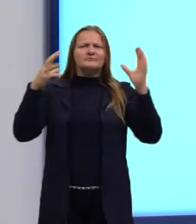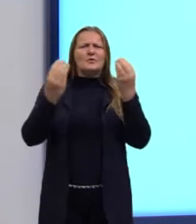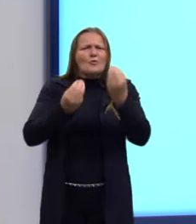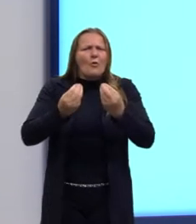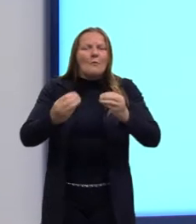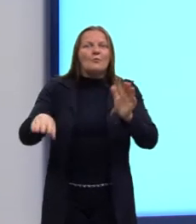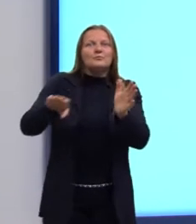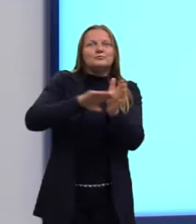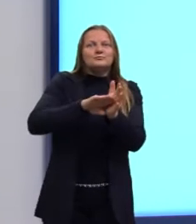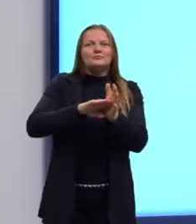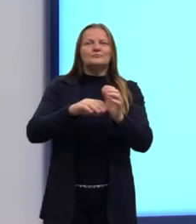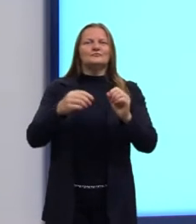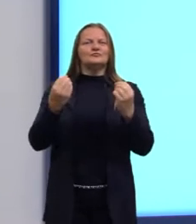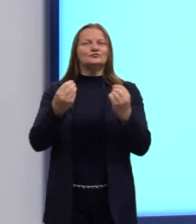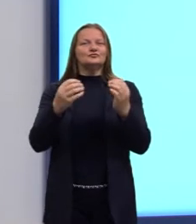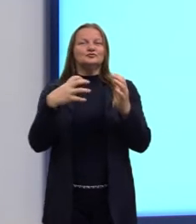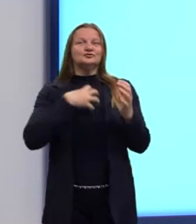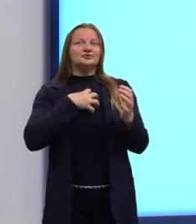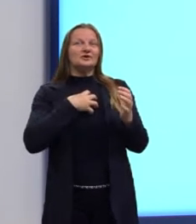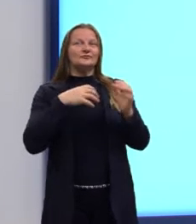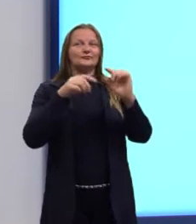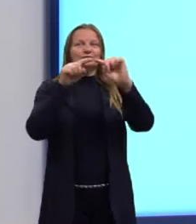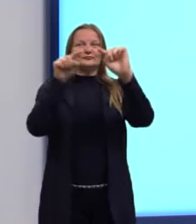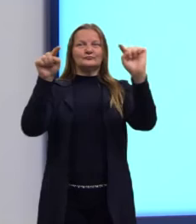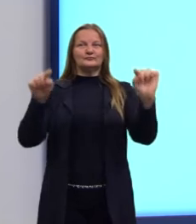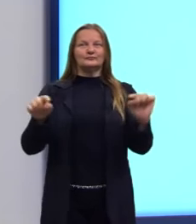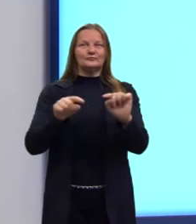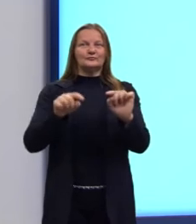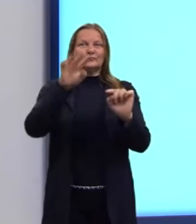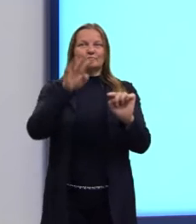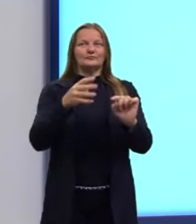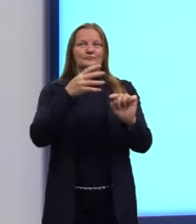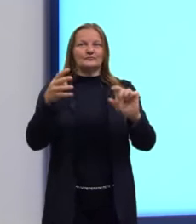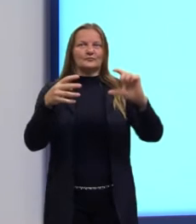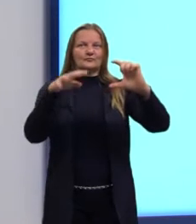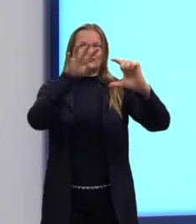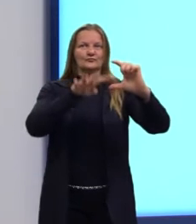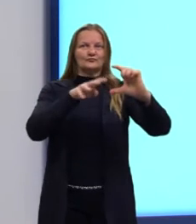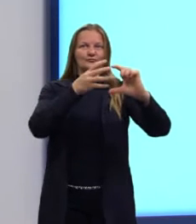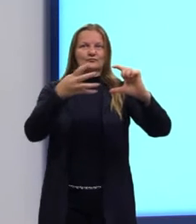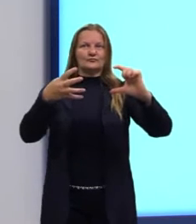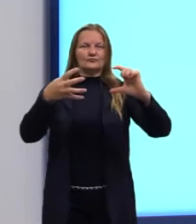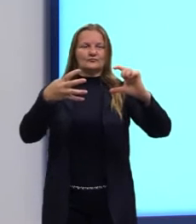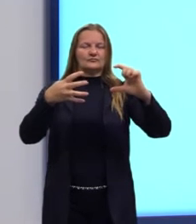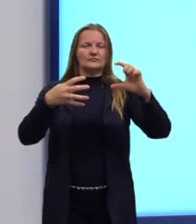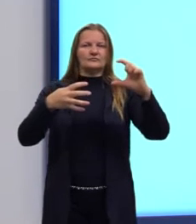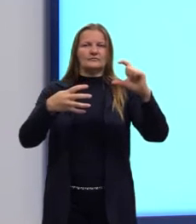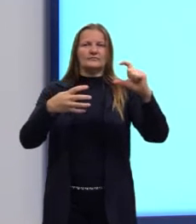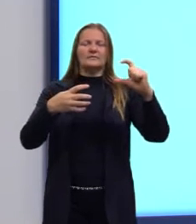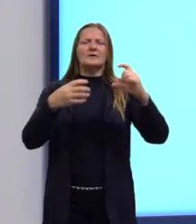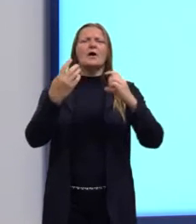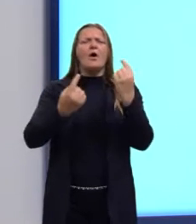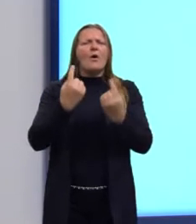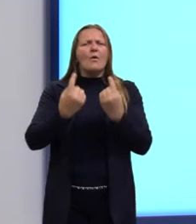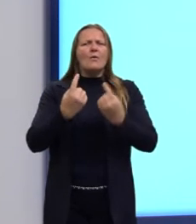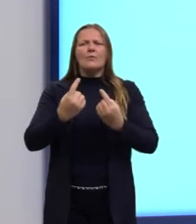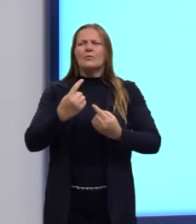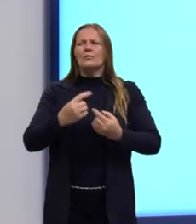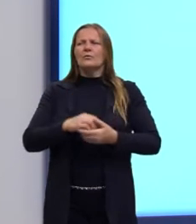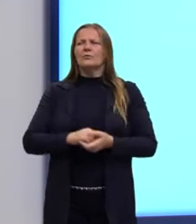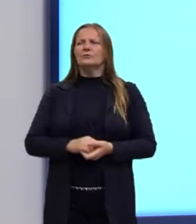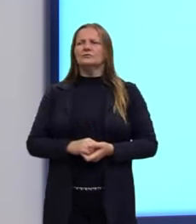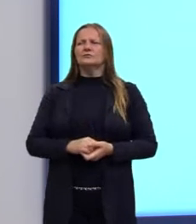é que nós chegamos nesse formato de Matriz que nós temos hoje alguns historiadores creem que o povo Maia